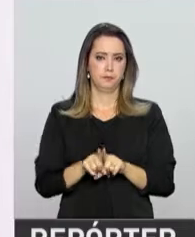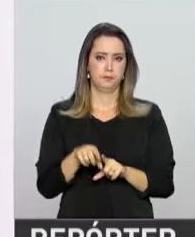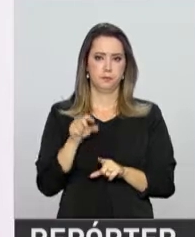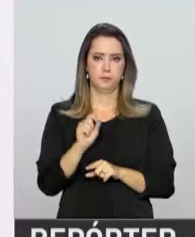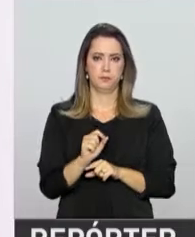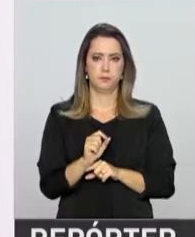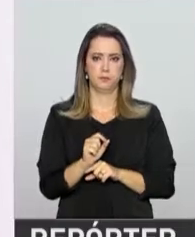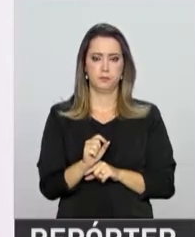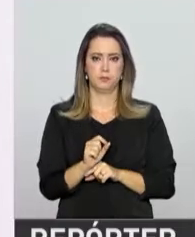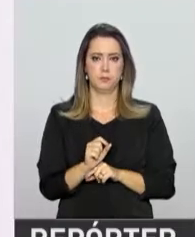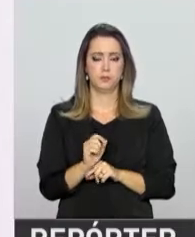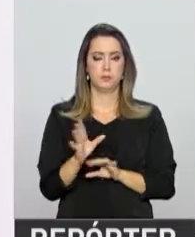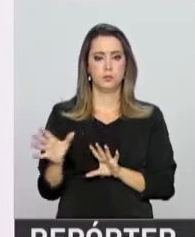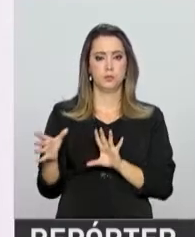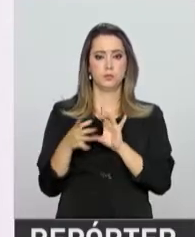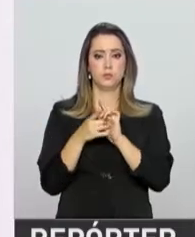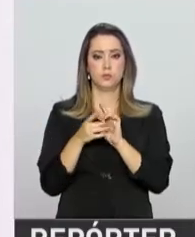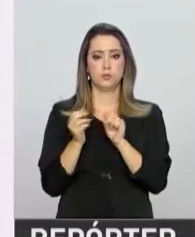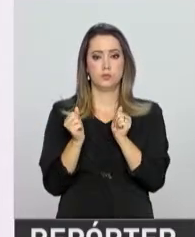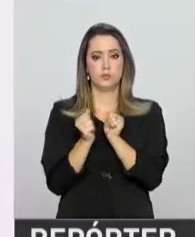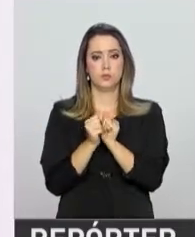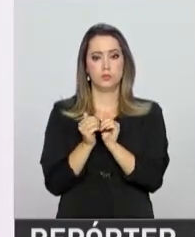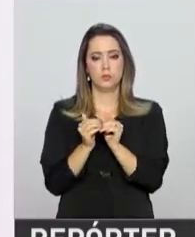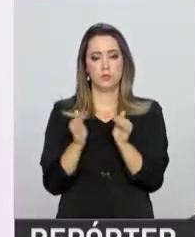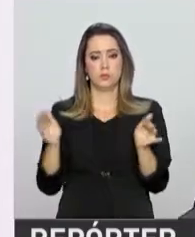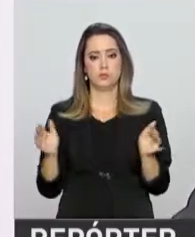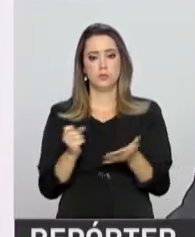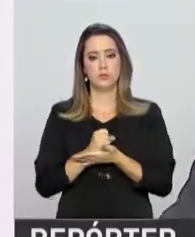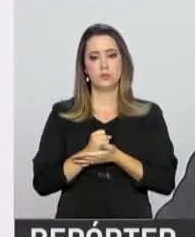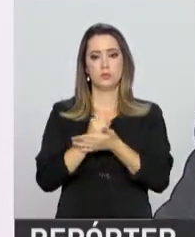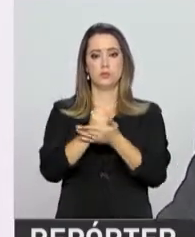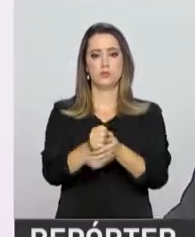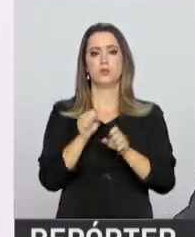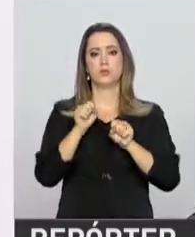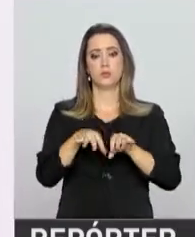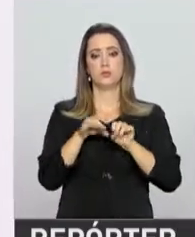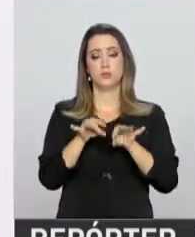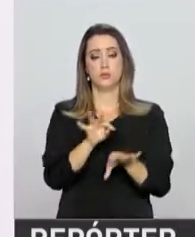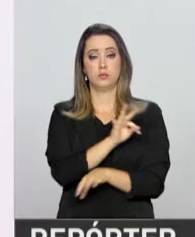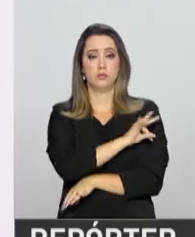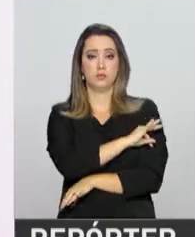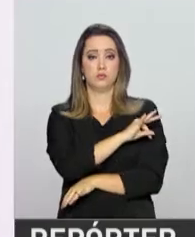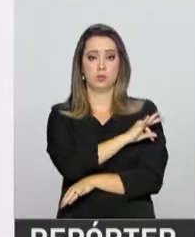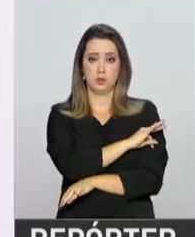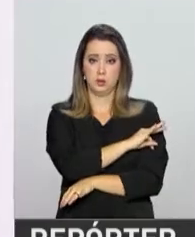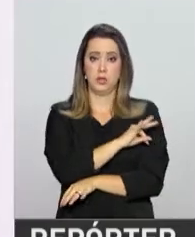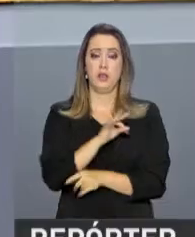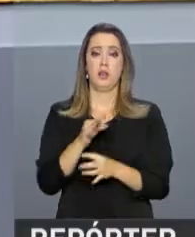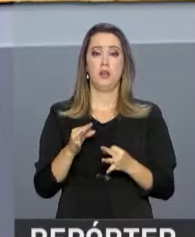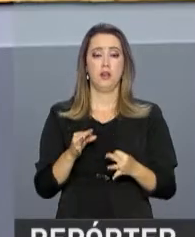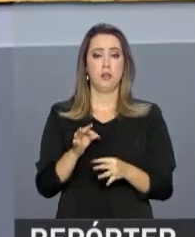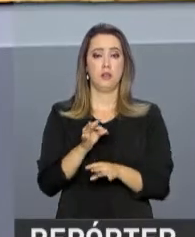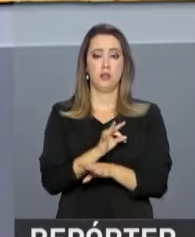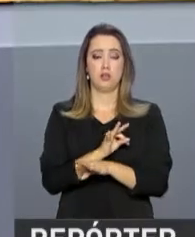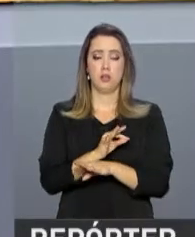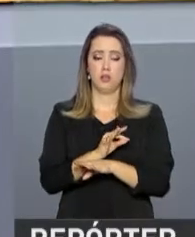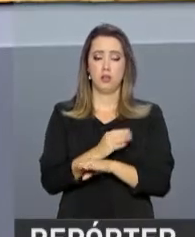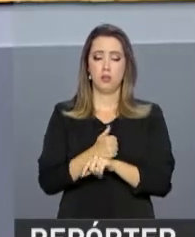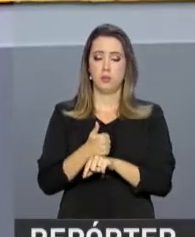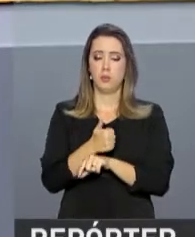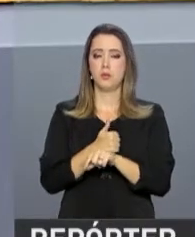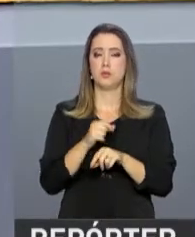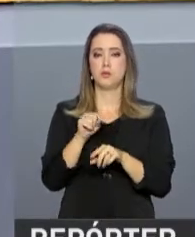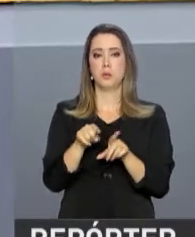uma maior integração e ampliação da oferta da educação técnica e tecnológica para o